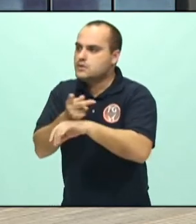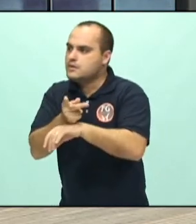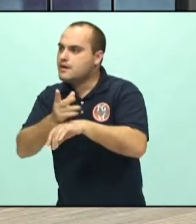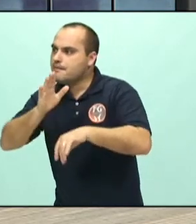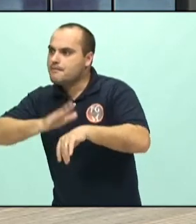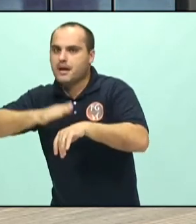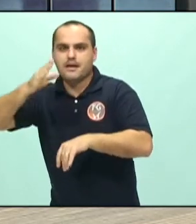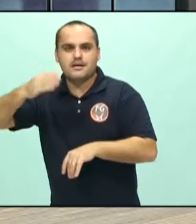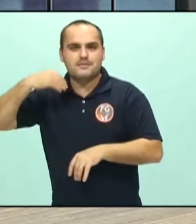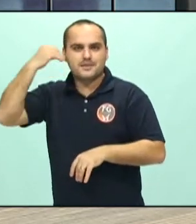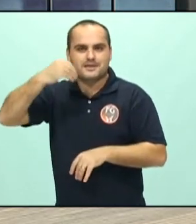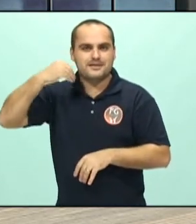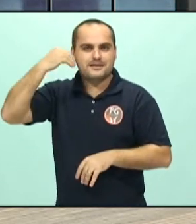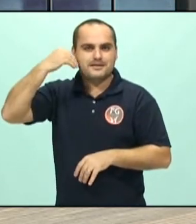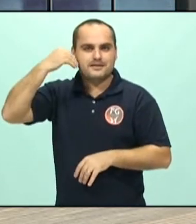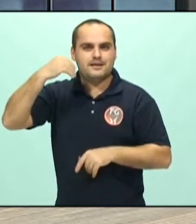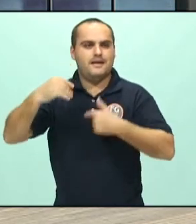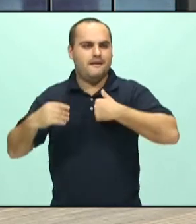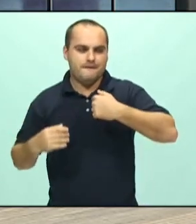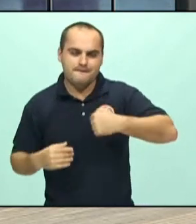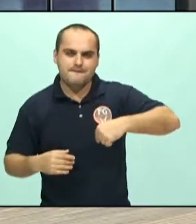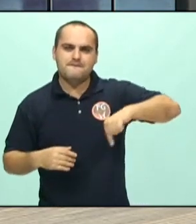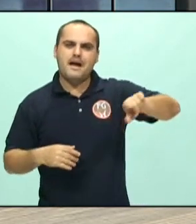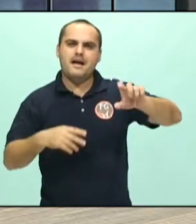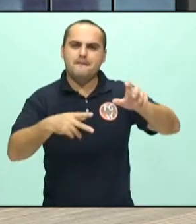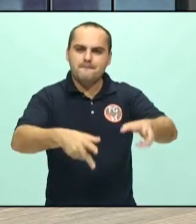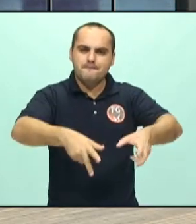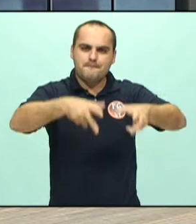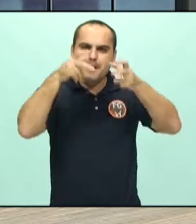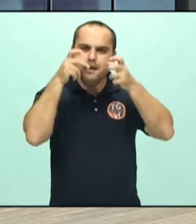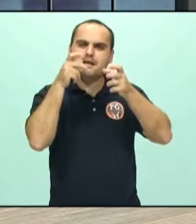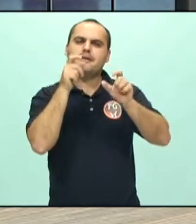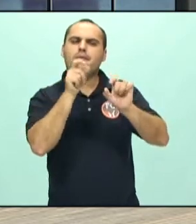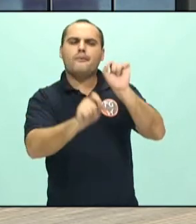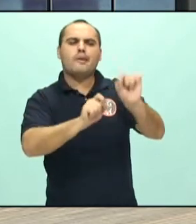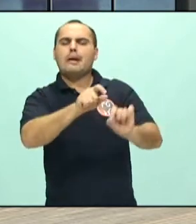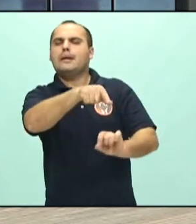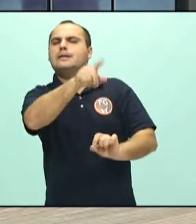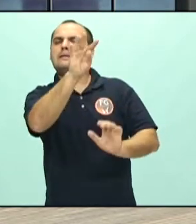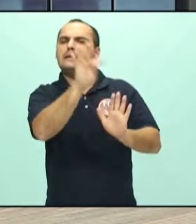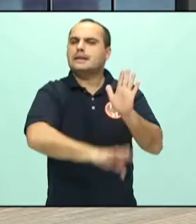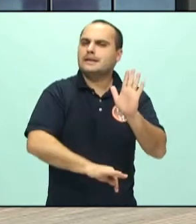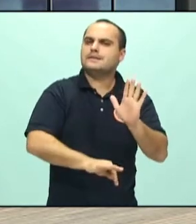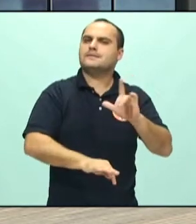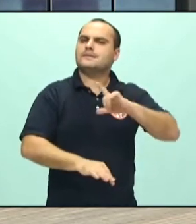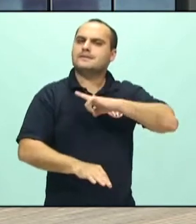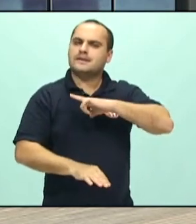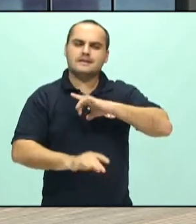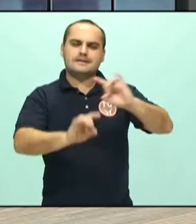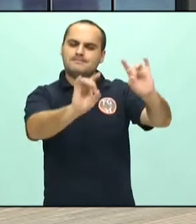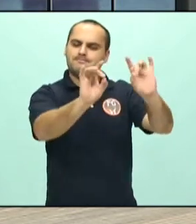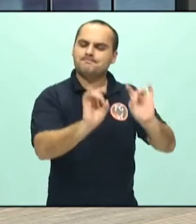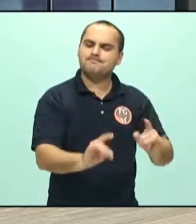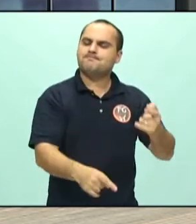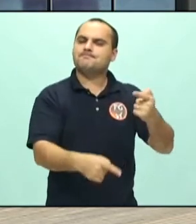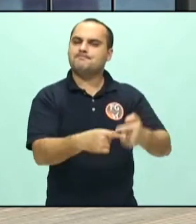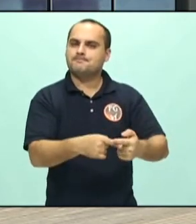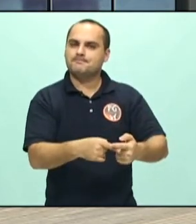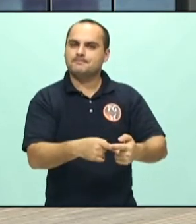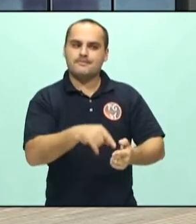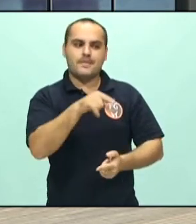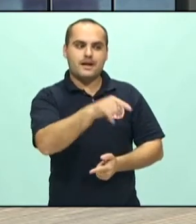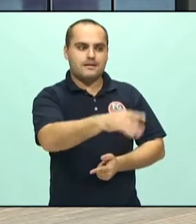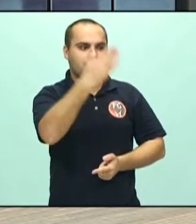ele investiga, quando ele vai atrás para perceber por que aquele texto foi escrito, vai fazer sentido para